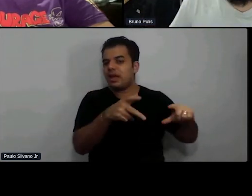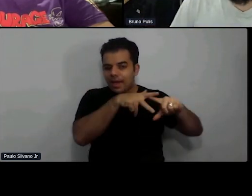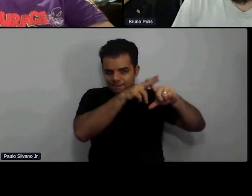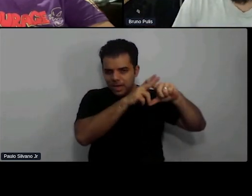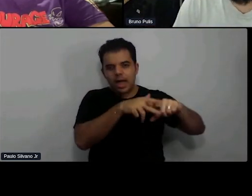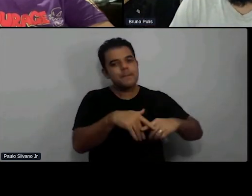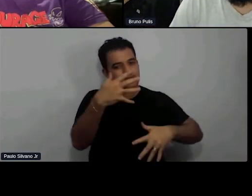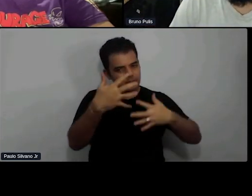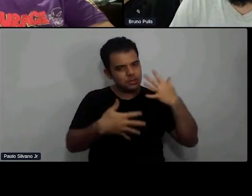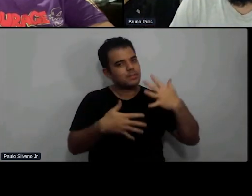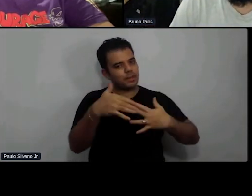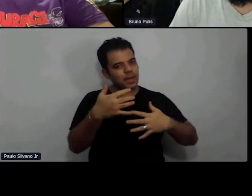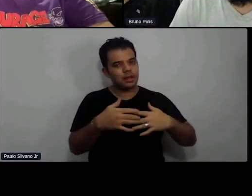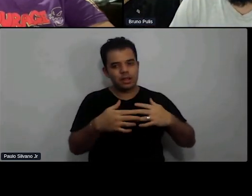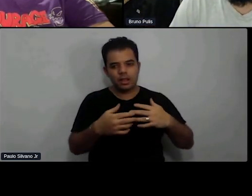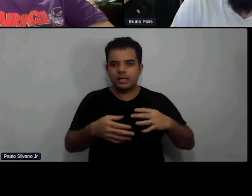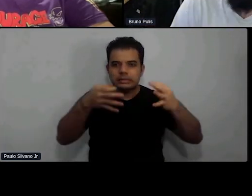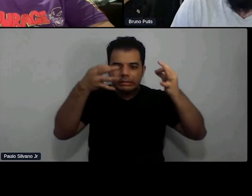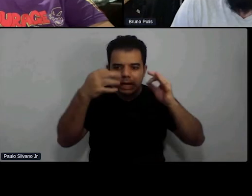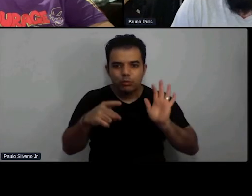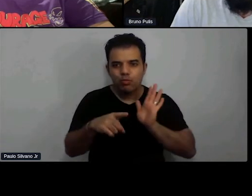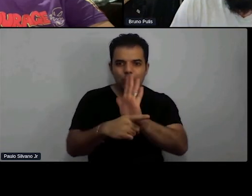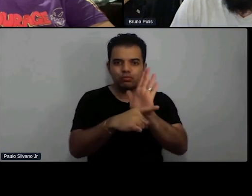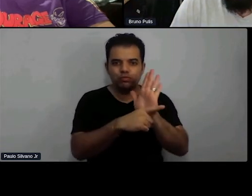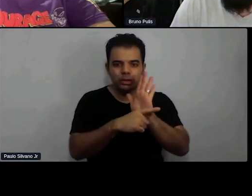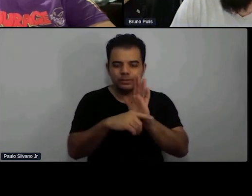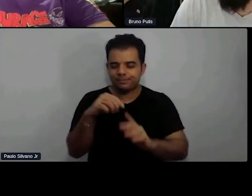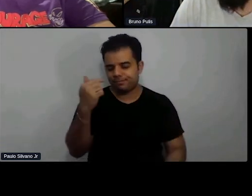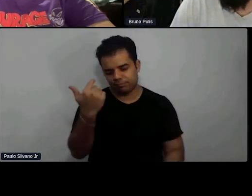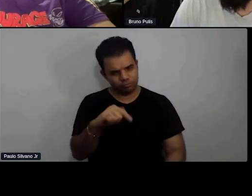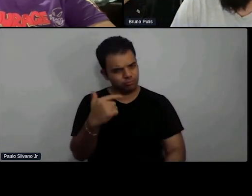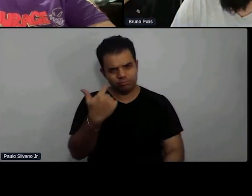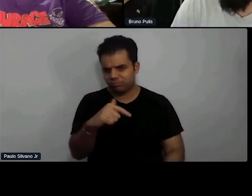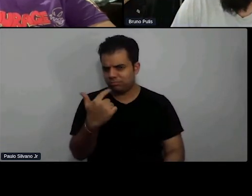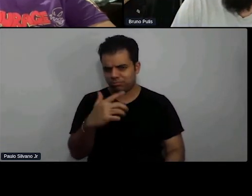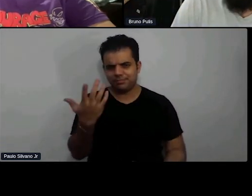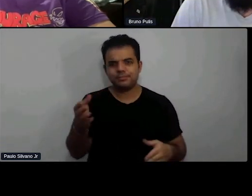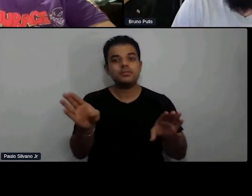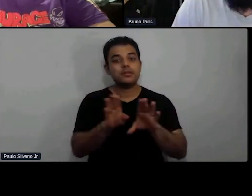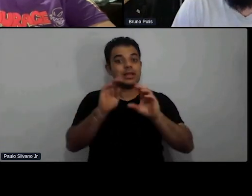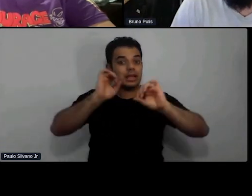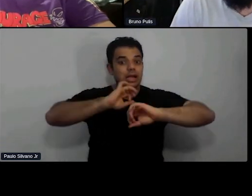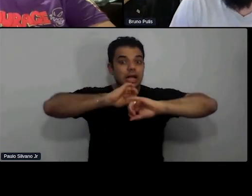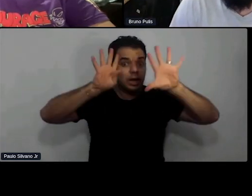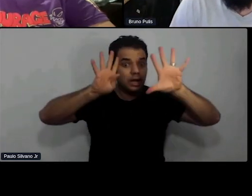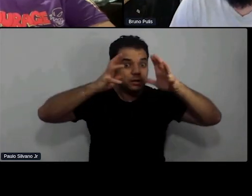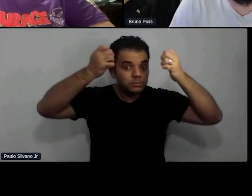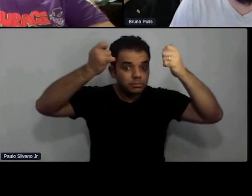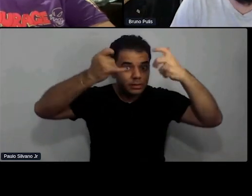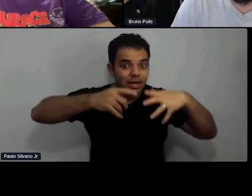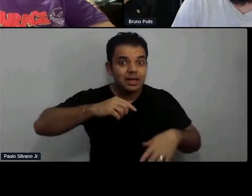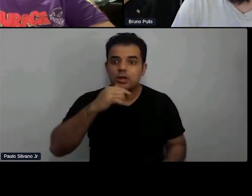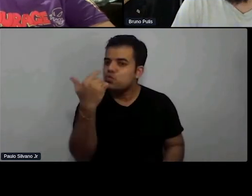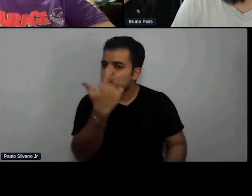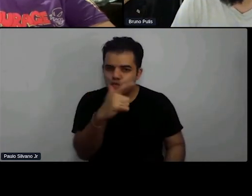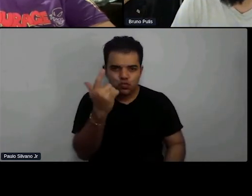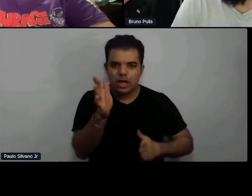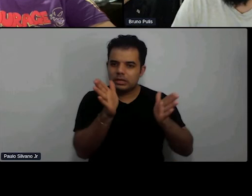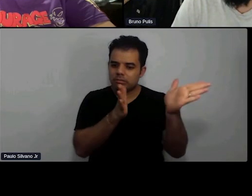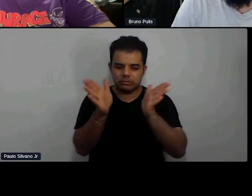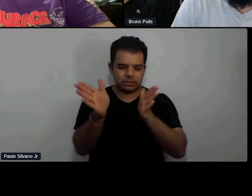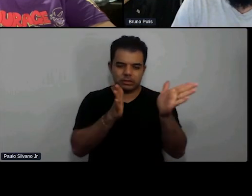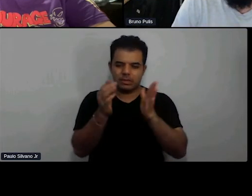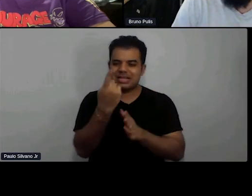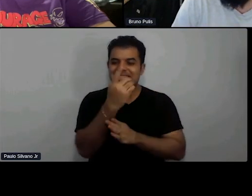ferramentas que não cumprem com esse propósito. É uma coisa que a gente tem que deixar bem claro, não existe site